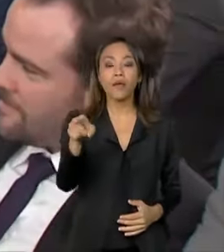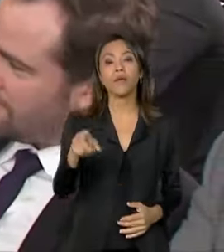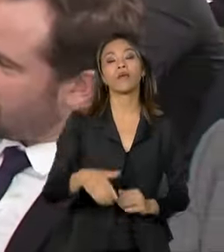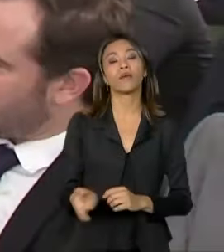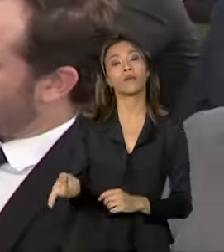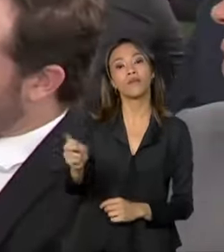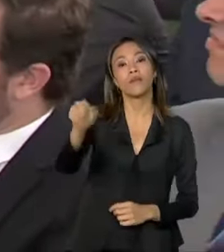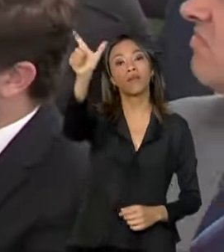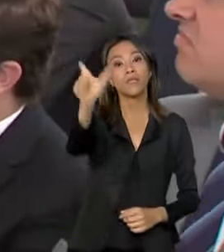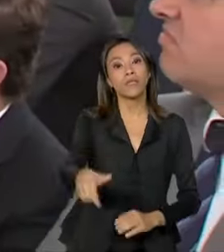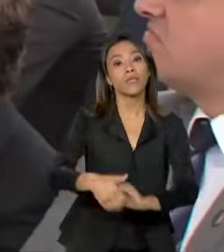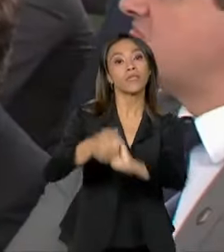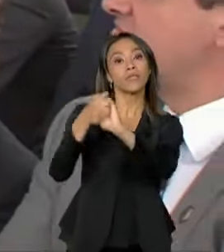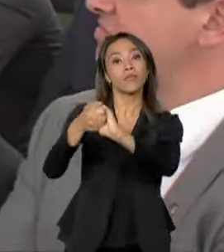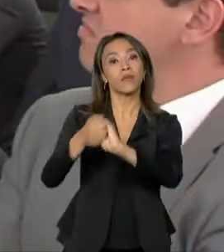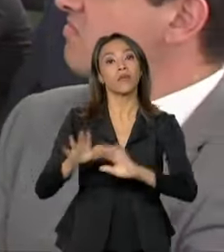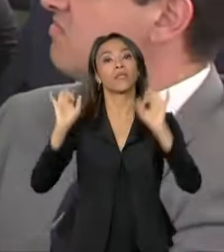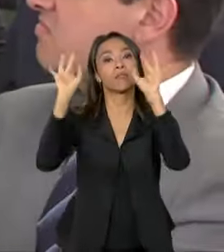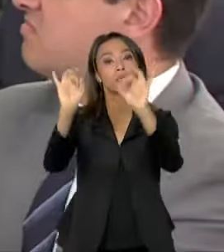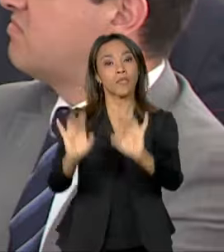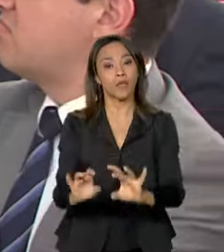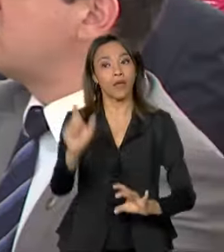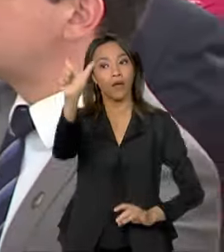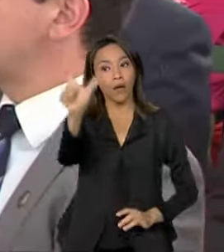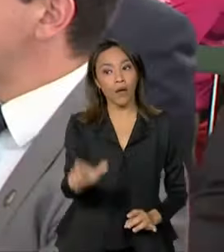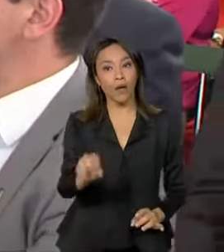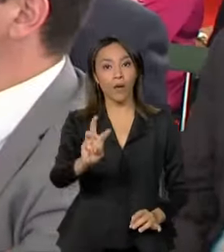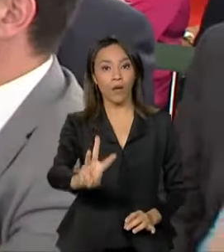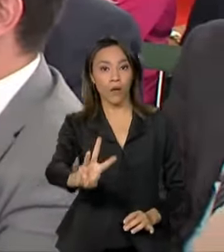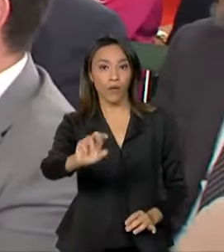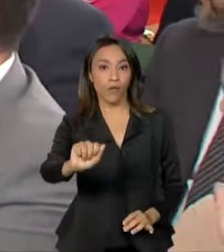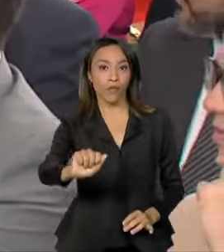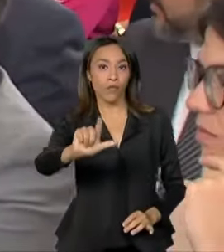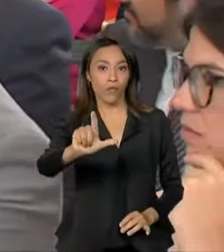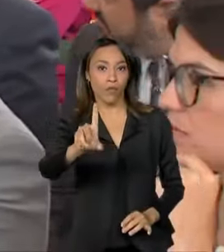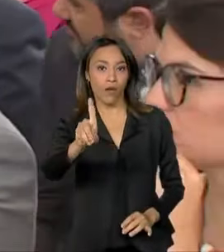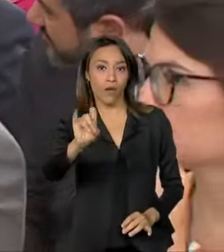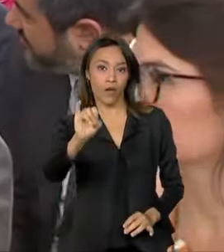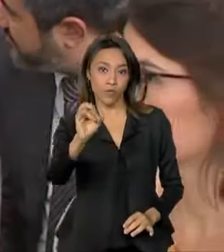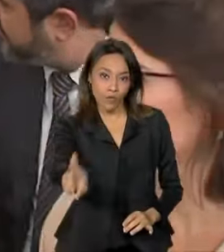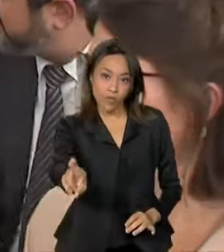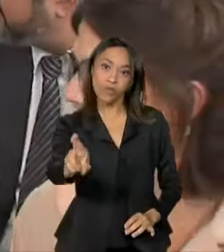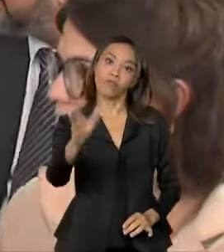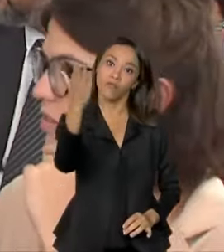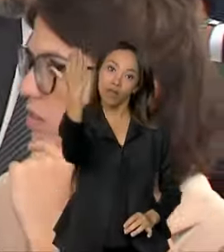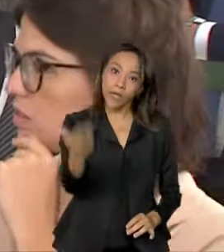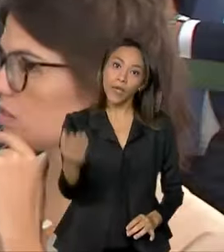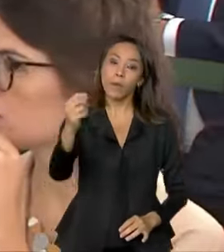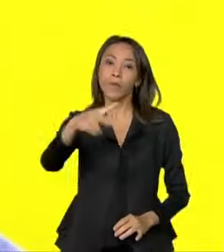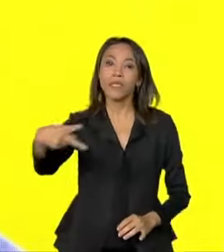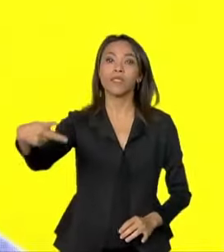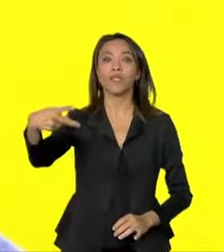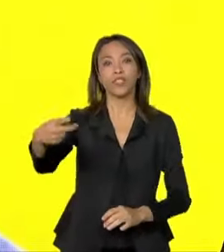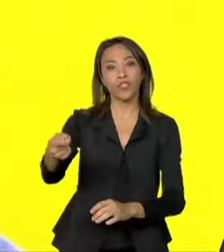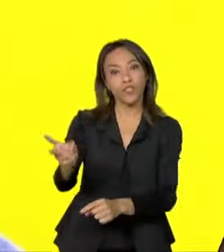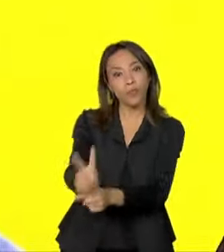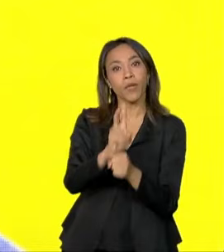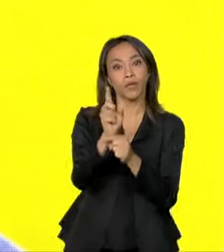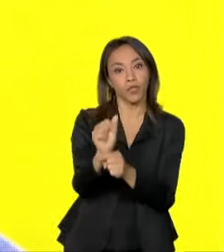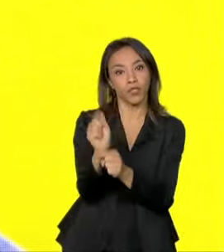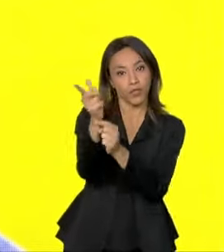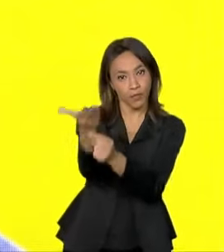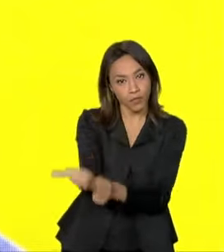e saudar em especial o querido Valdir, gerente de crédito. Presidente Lula, eu sou obrigado